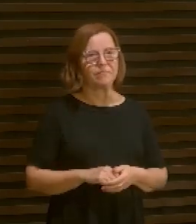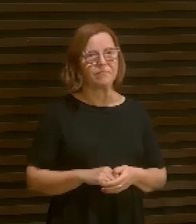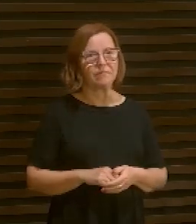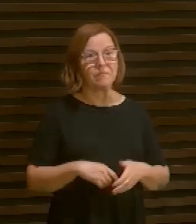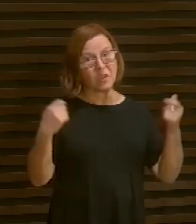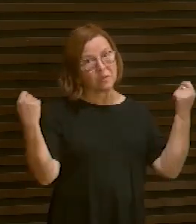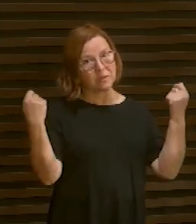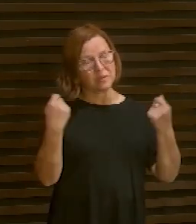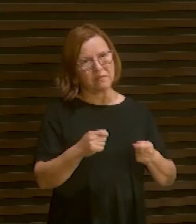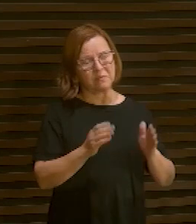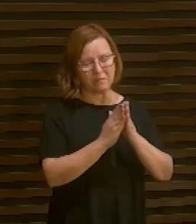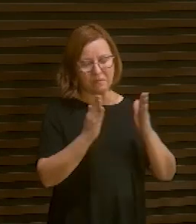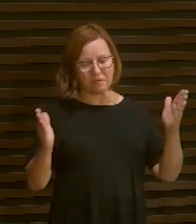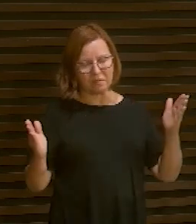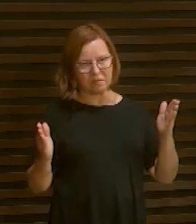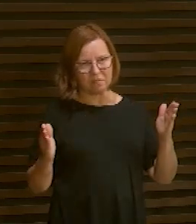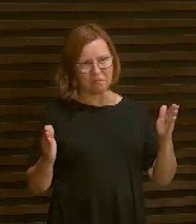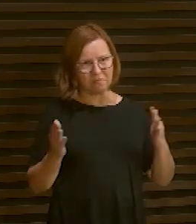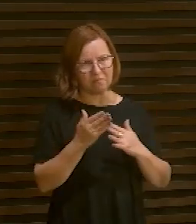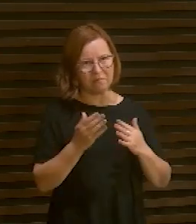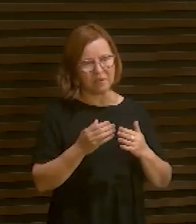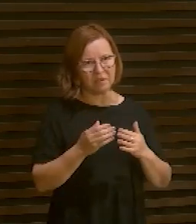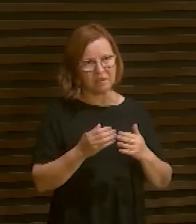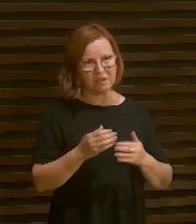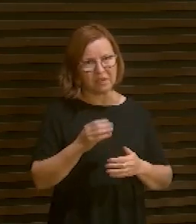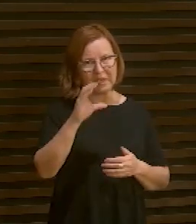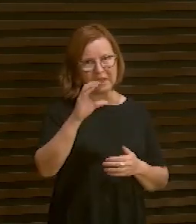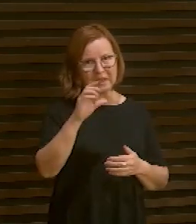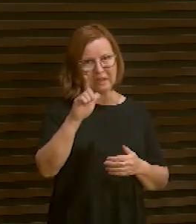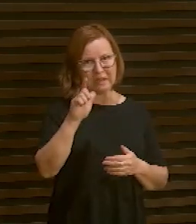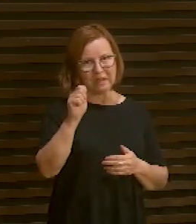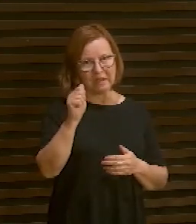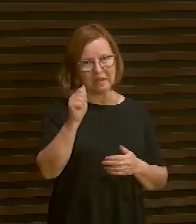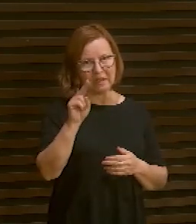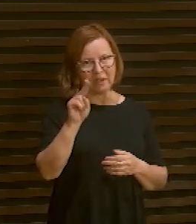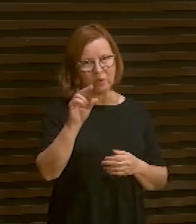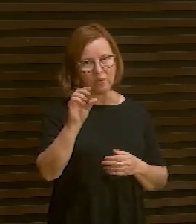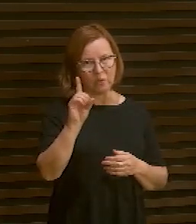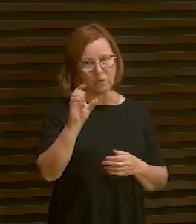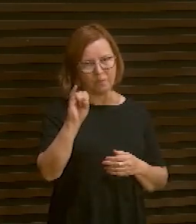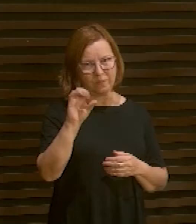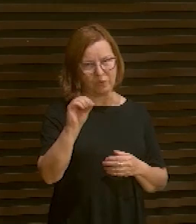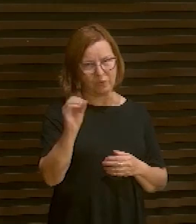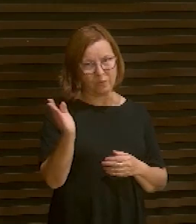Possivelmente no período entre Cláudio e Nero, ali a coisa era